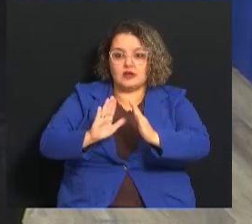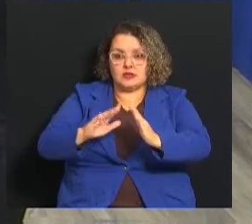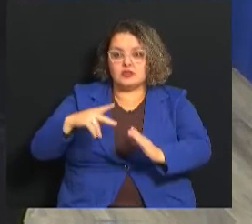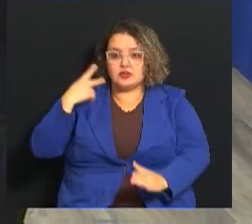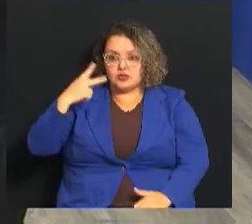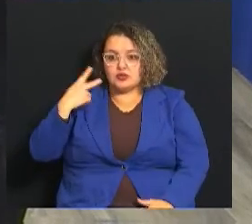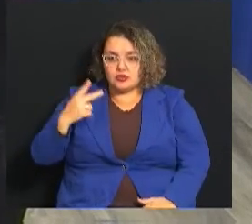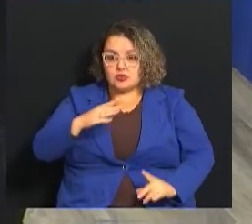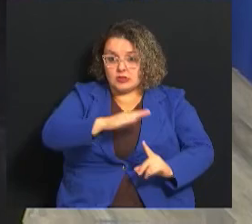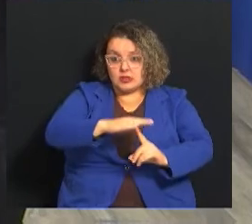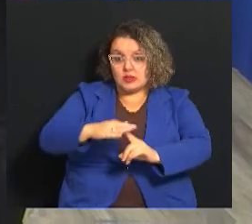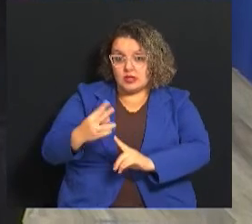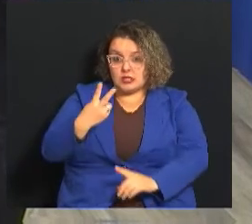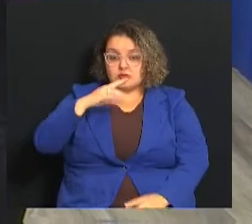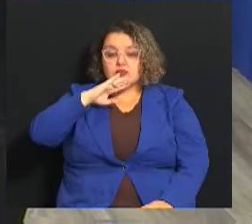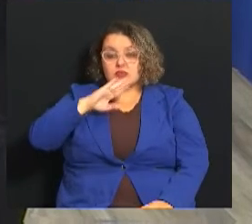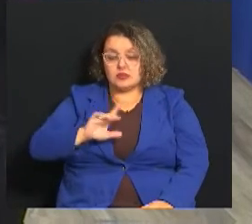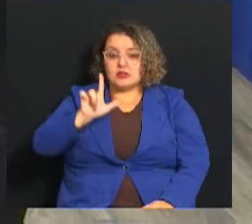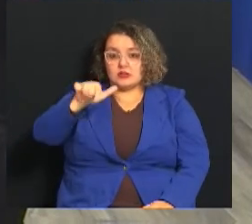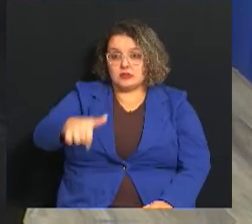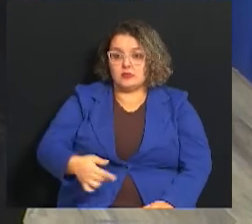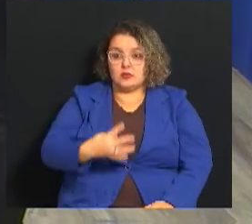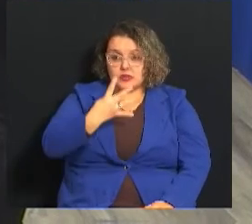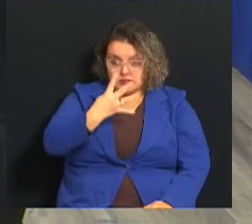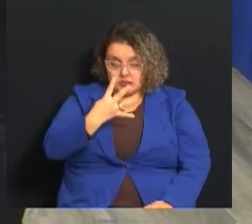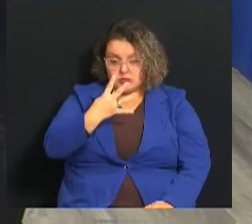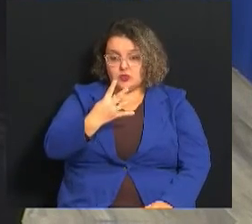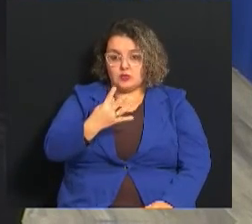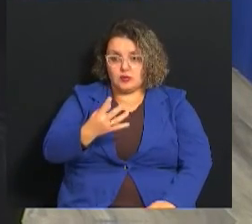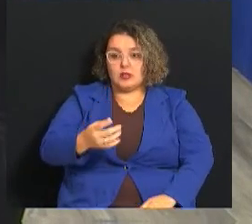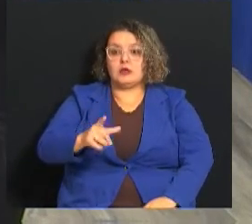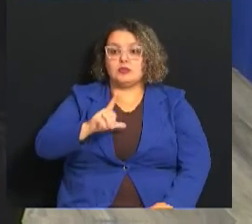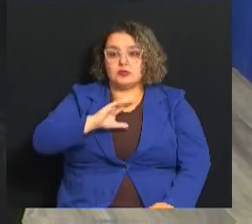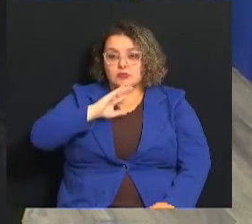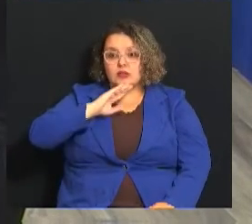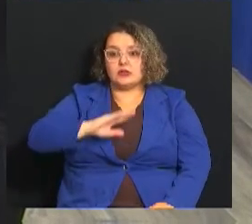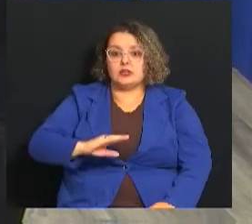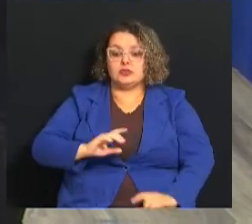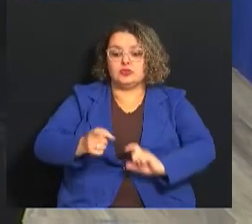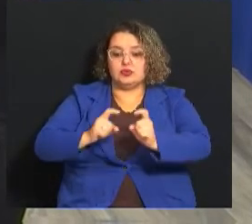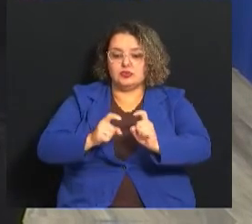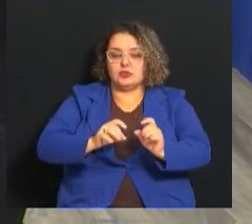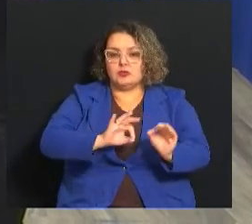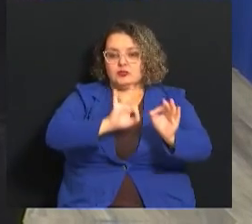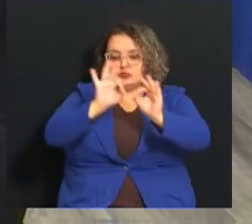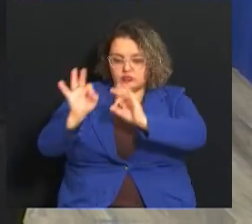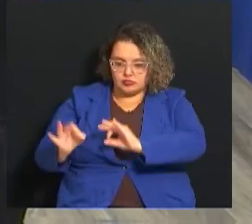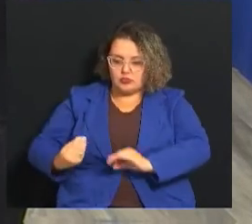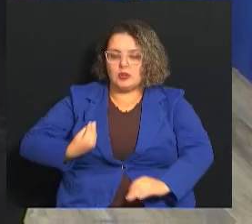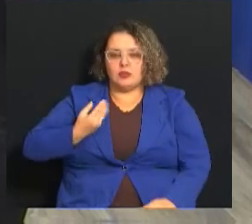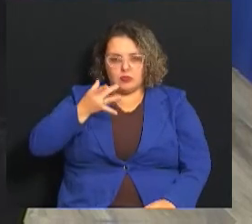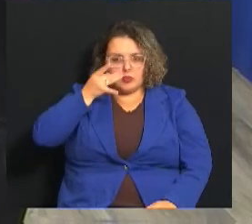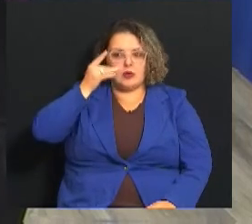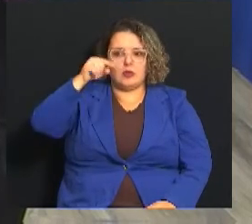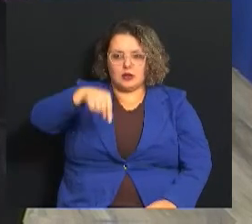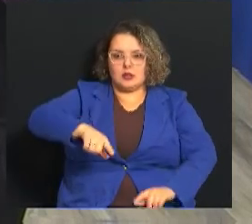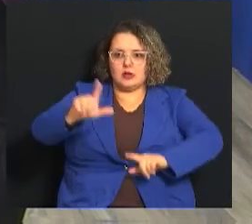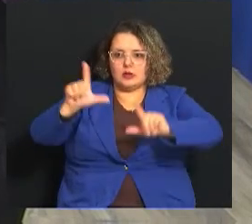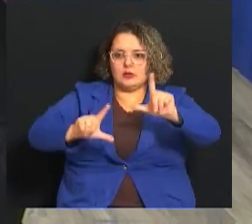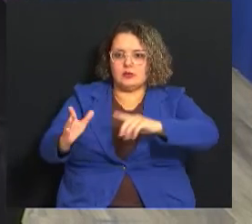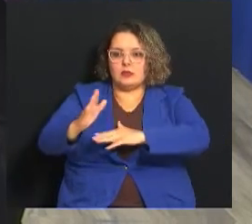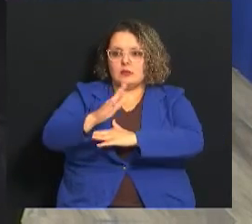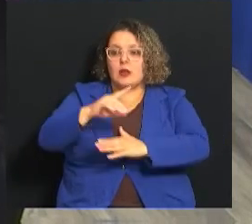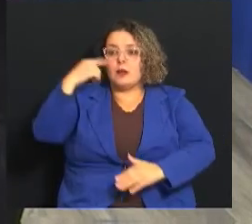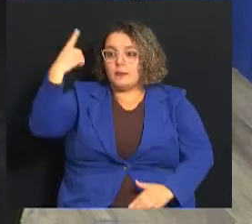às 14h, depois às 16h tem reunião de comissão, tudo com transmissão aqui da TV Câmara Campinas. Miriam Abreu,